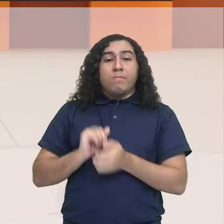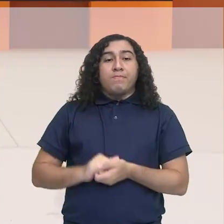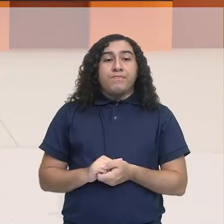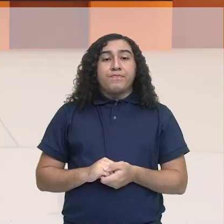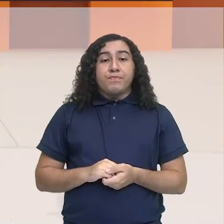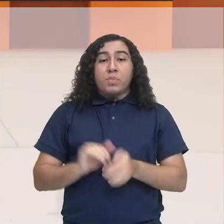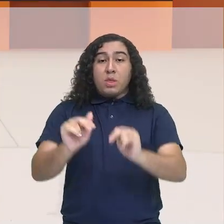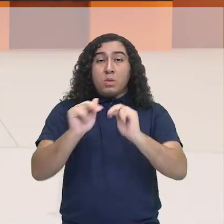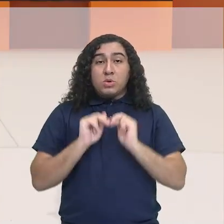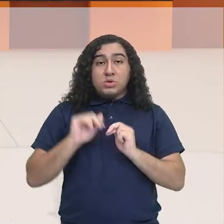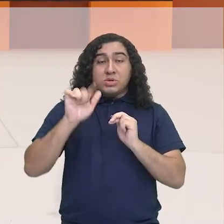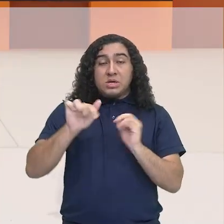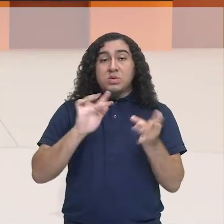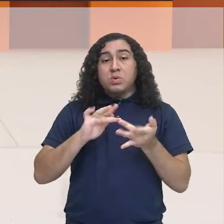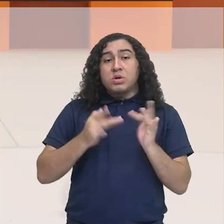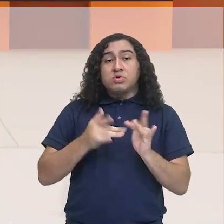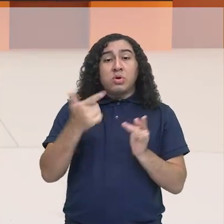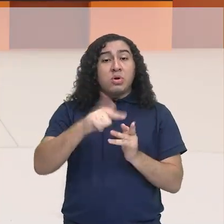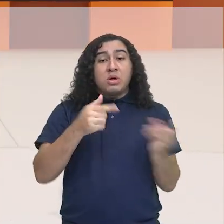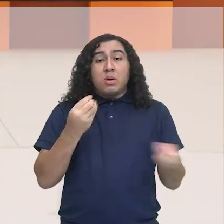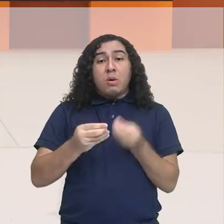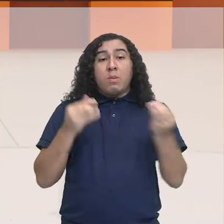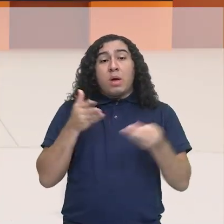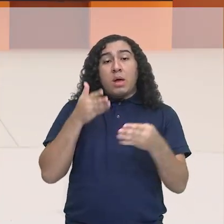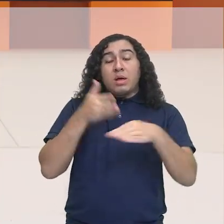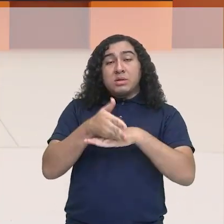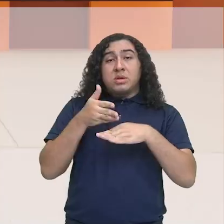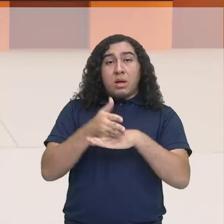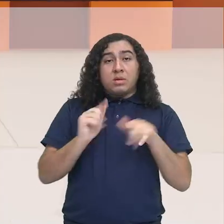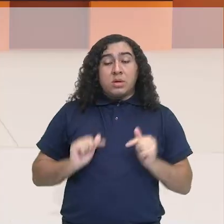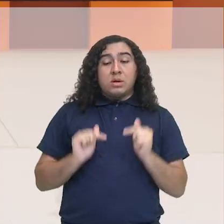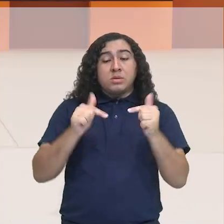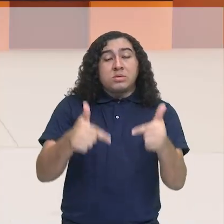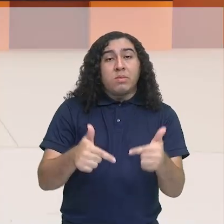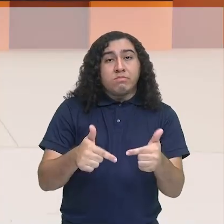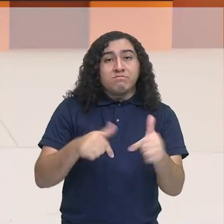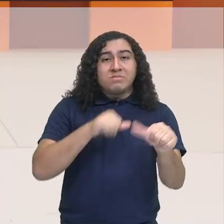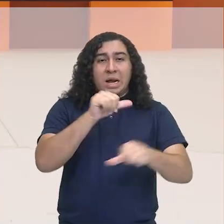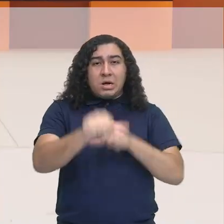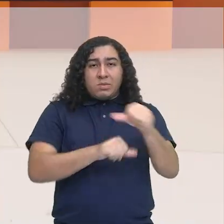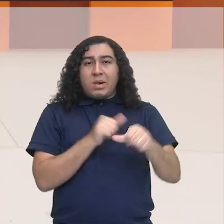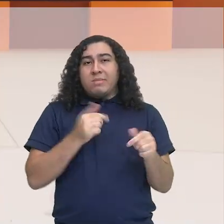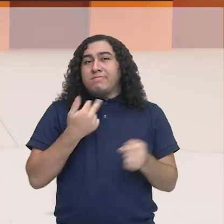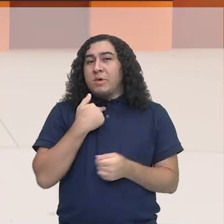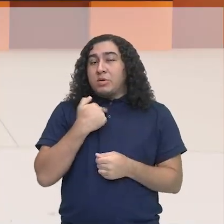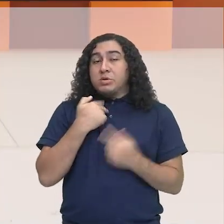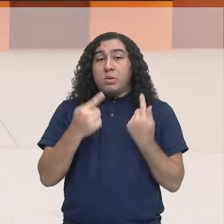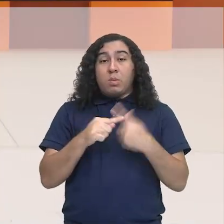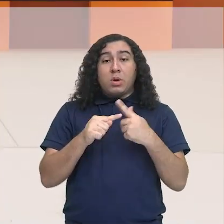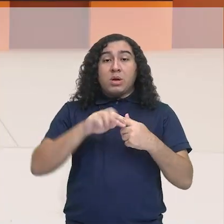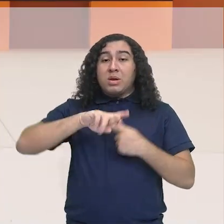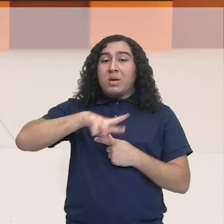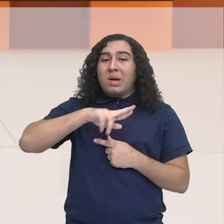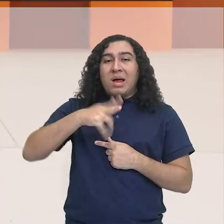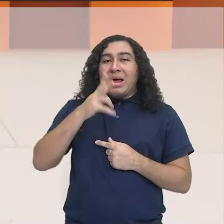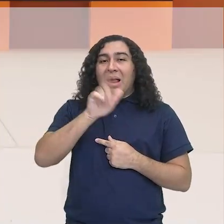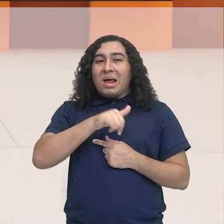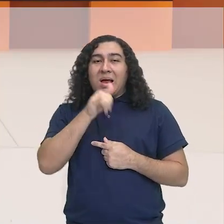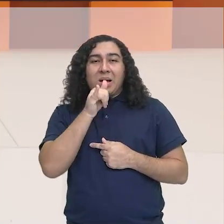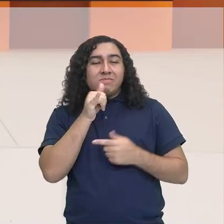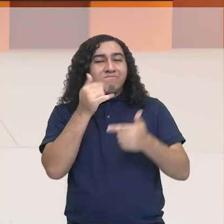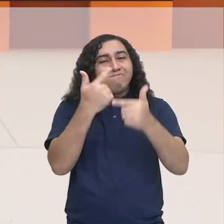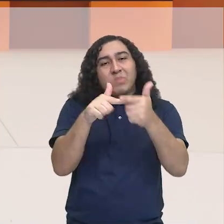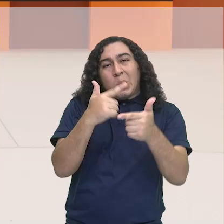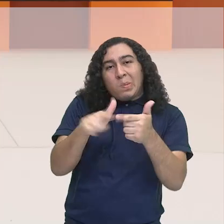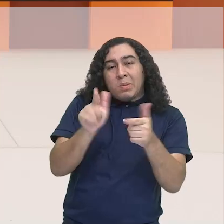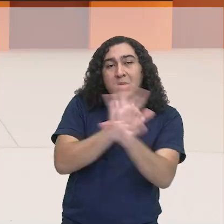nesse contexto, né, não se podia intervir na realidade para transformá-la, pois isso não era visto como um problema, mas